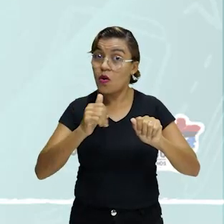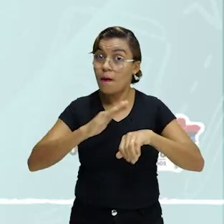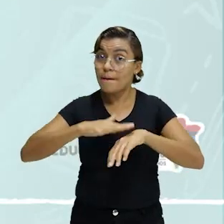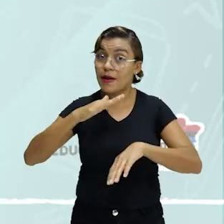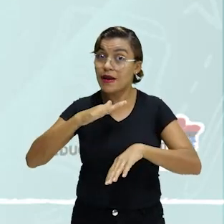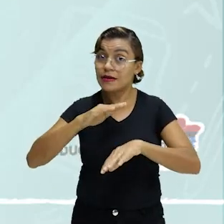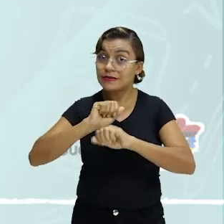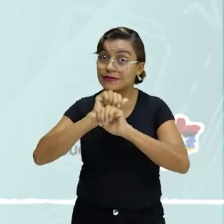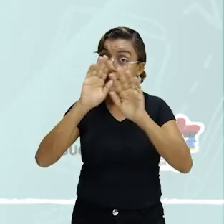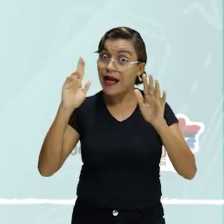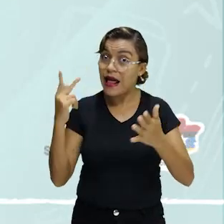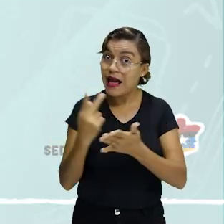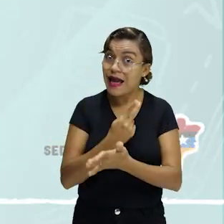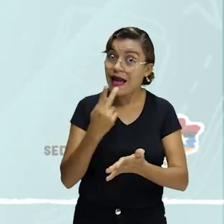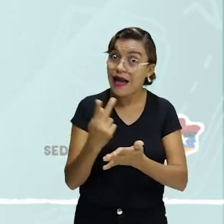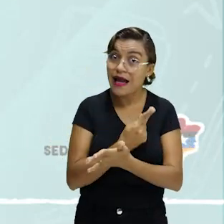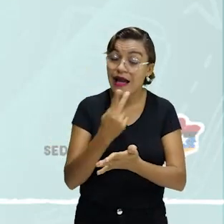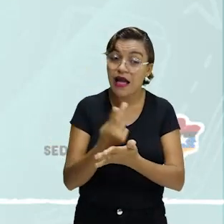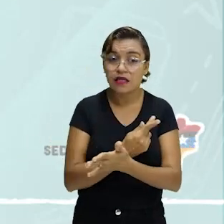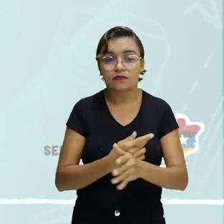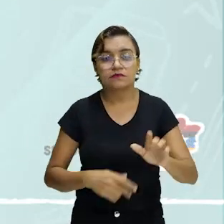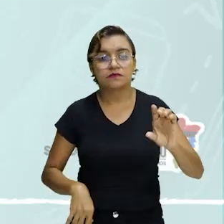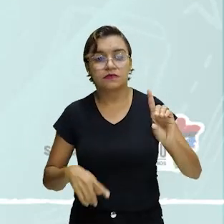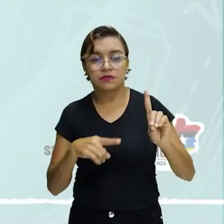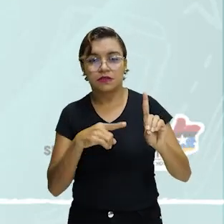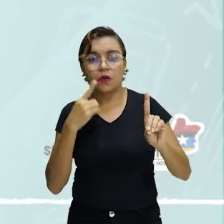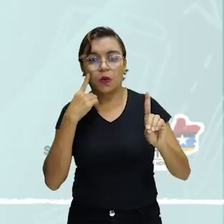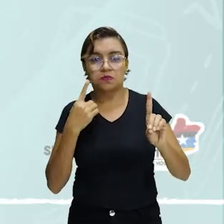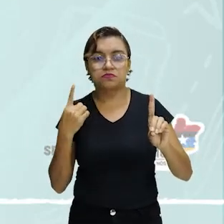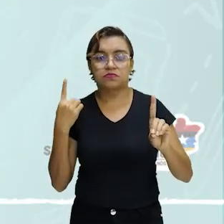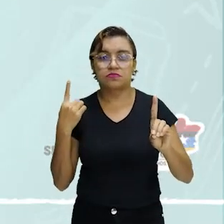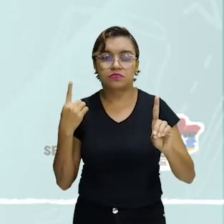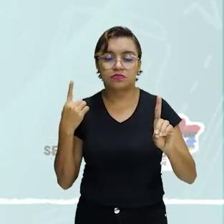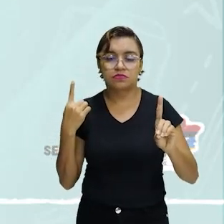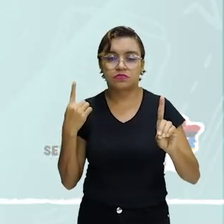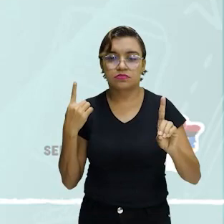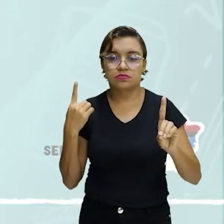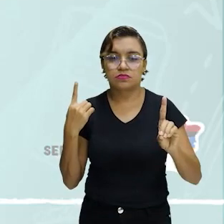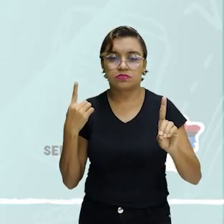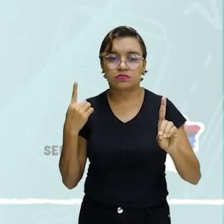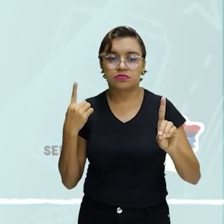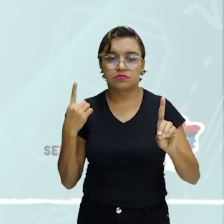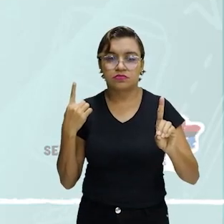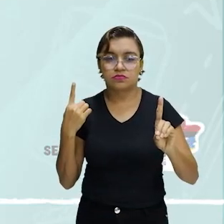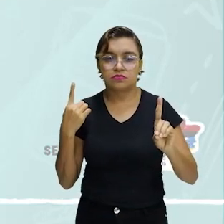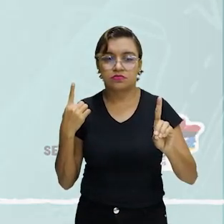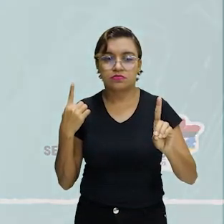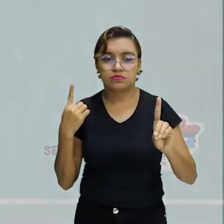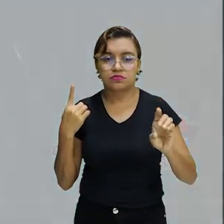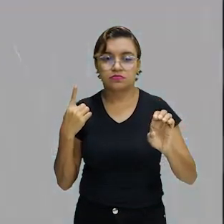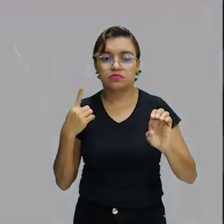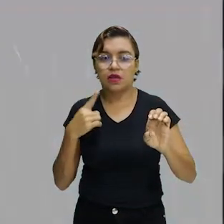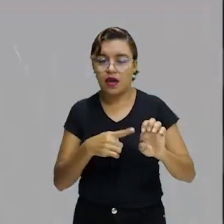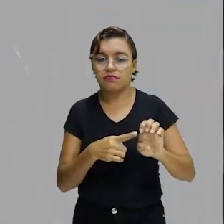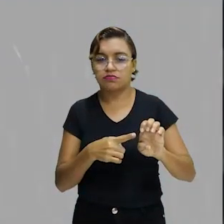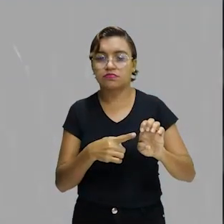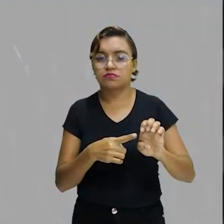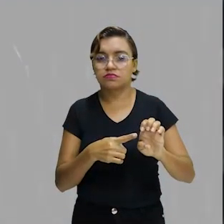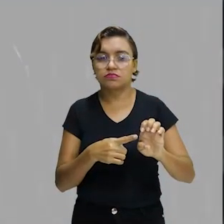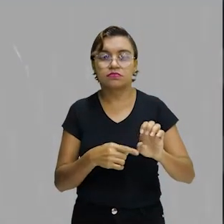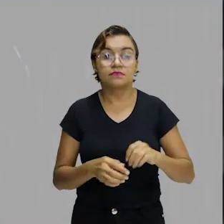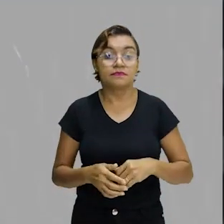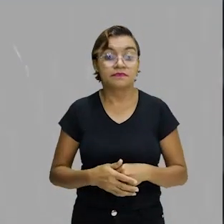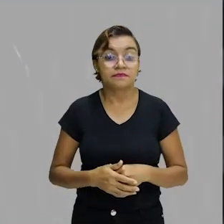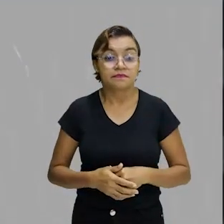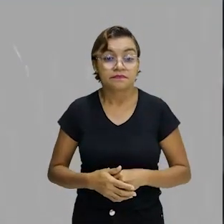errada. Letra D, a regra do termo médio deve ser tomada universalmente ao menos uma vez. Nenhuma das regras aqui citadas, não é esse o